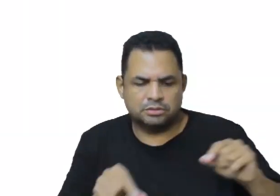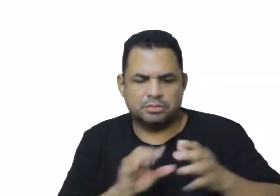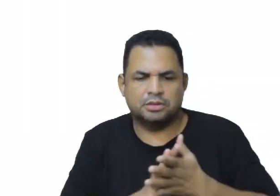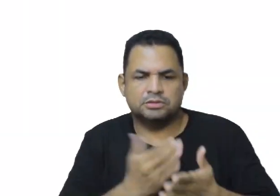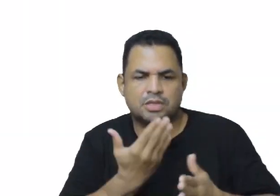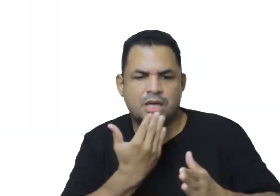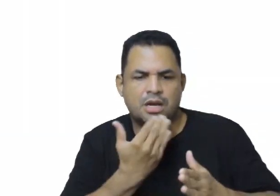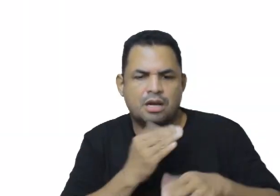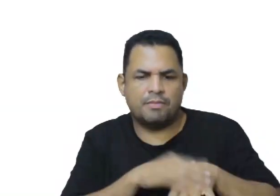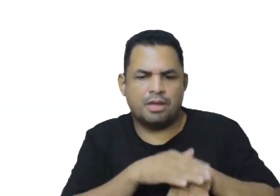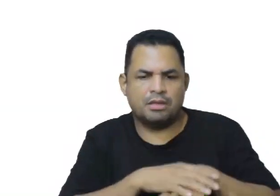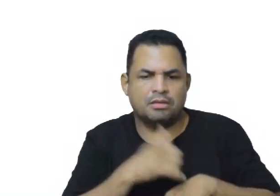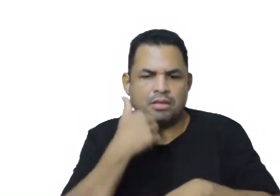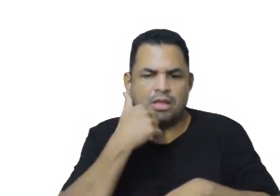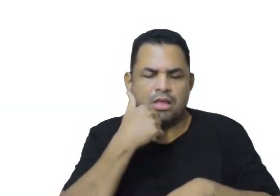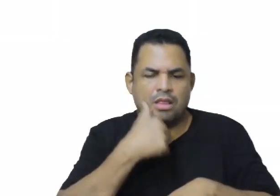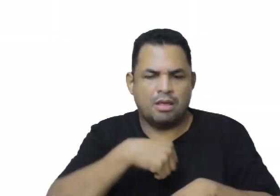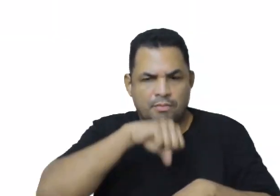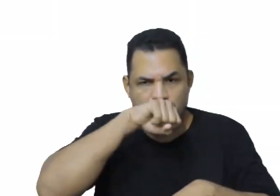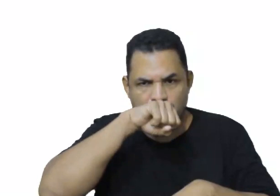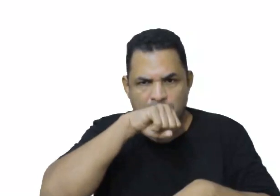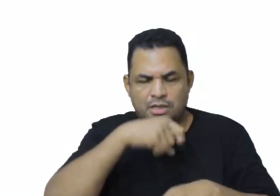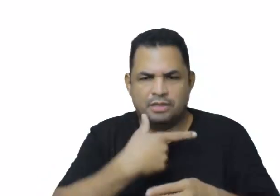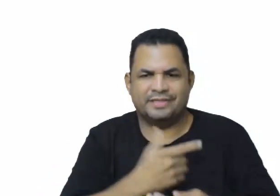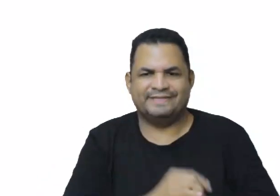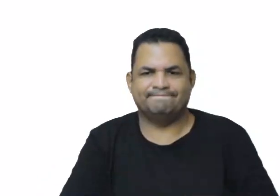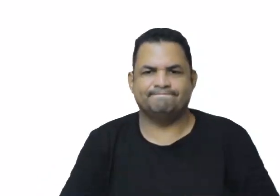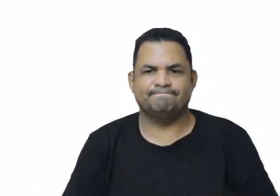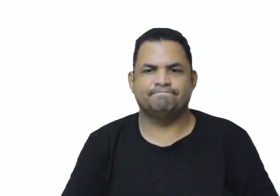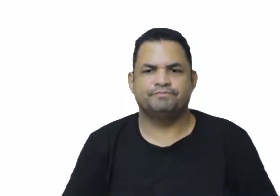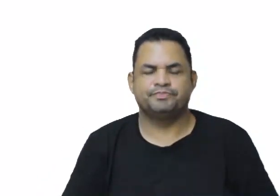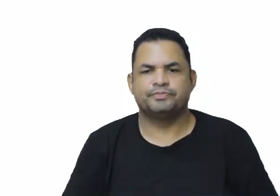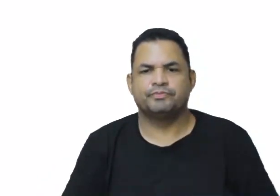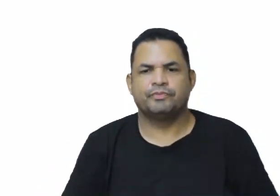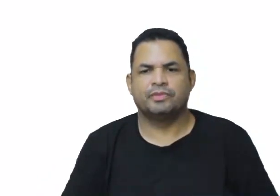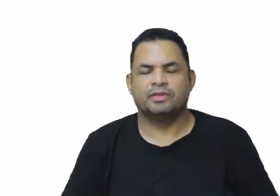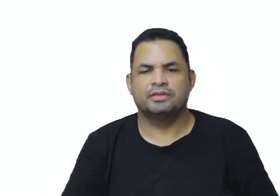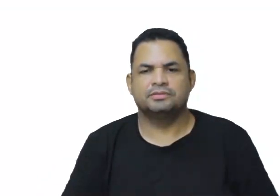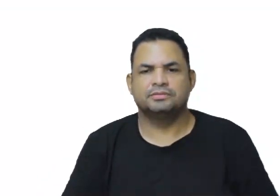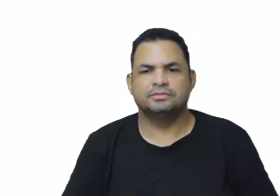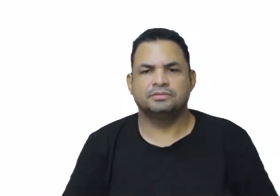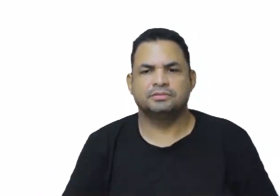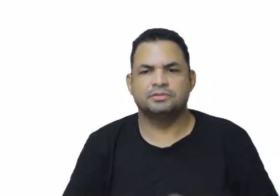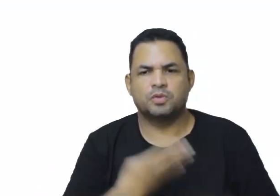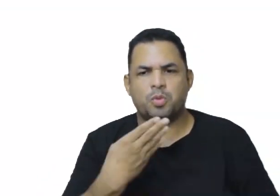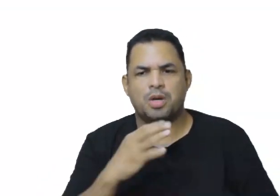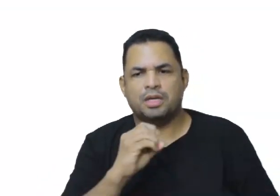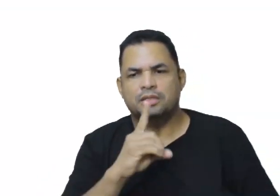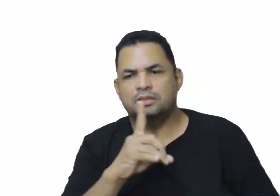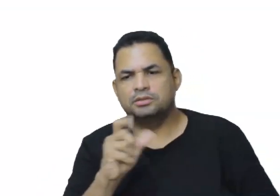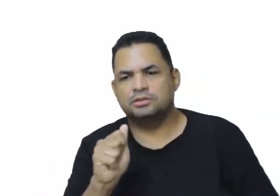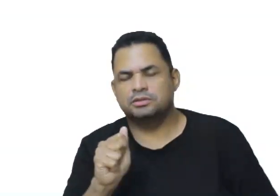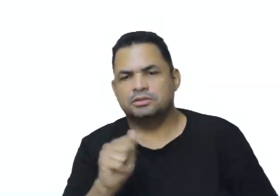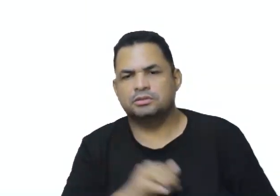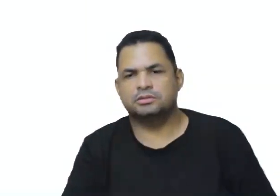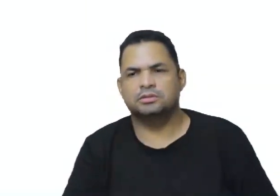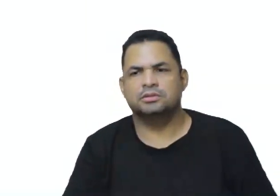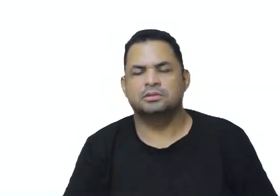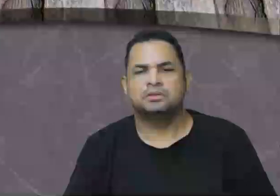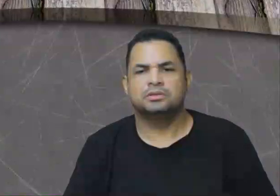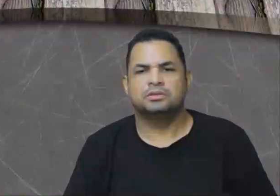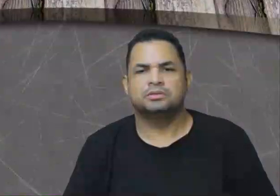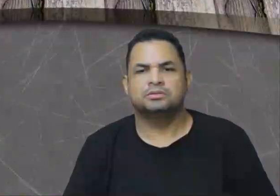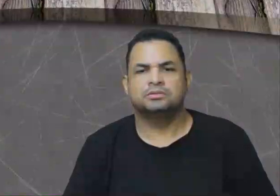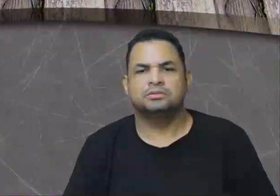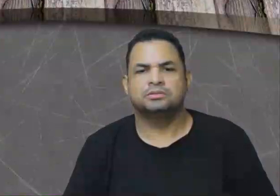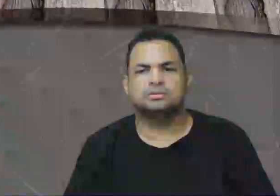nutrição materna que vem dela, né? Isso acontece aí, a formação da placenta, no caso aqui, aos 40 dias aproximados, tá bom? Joga